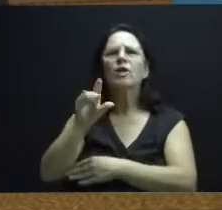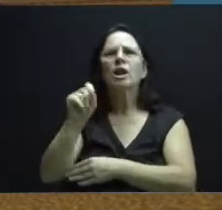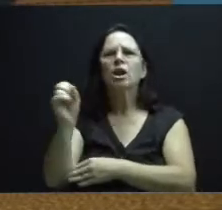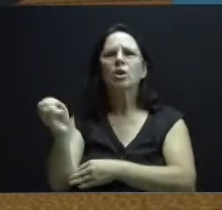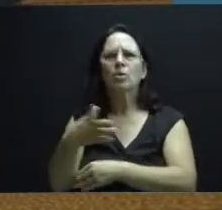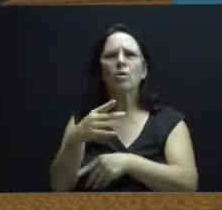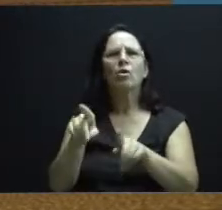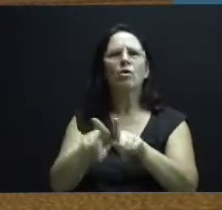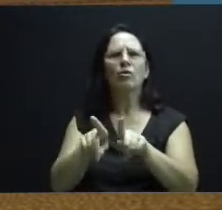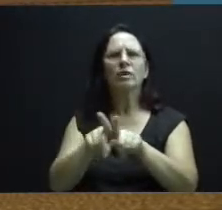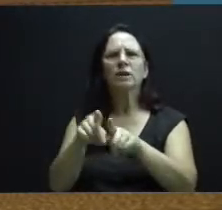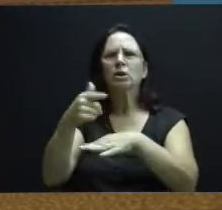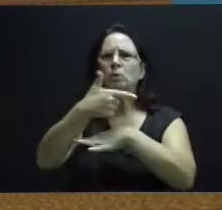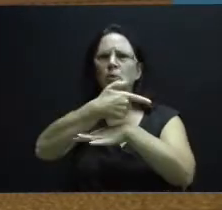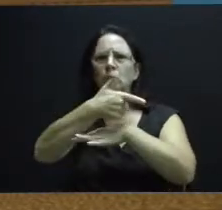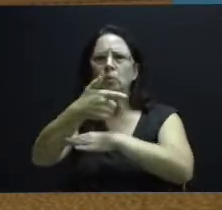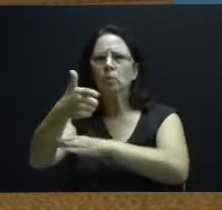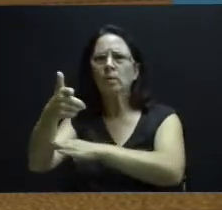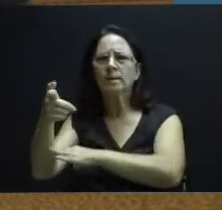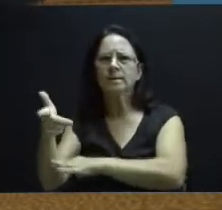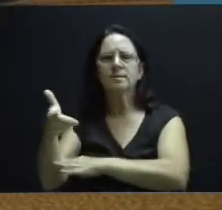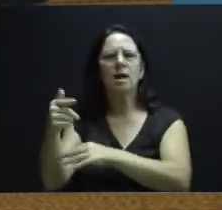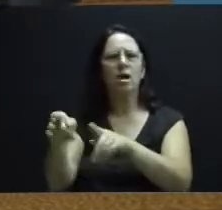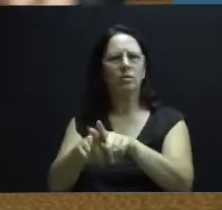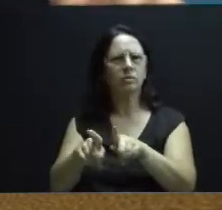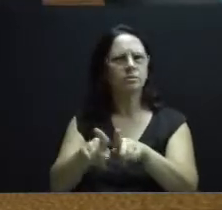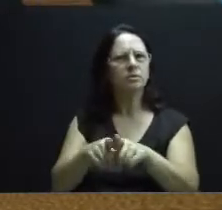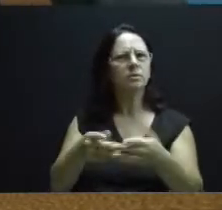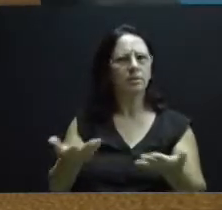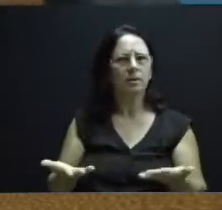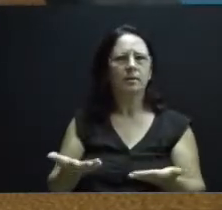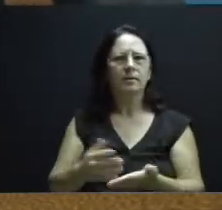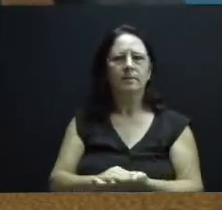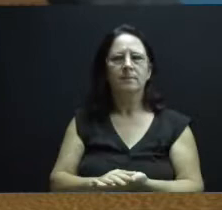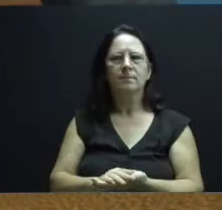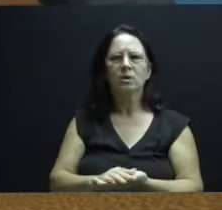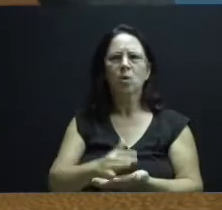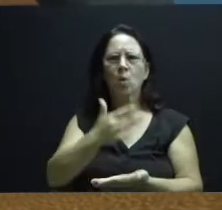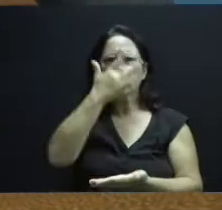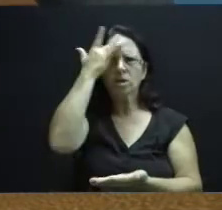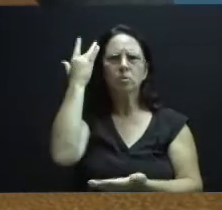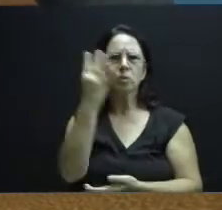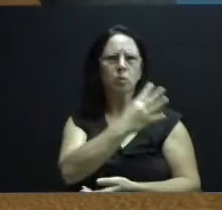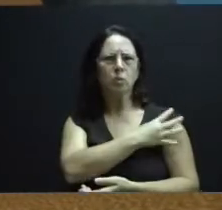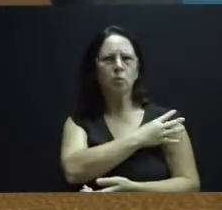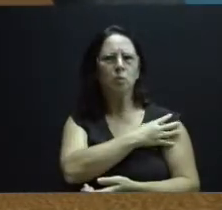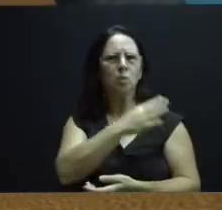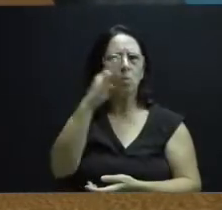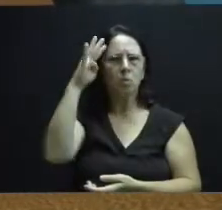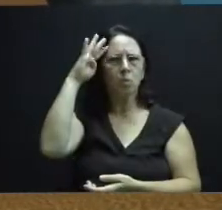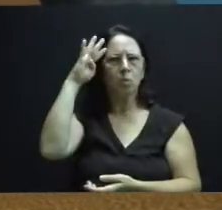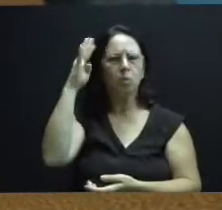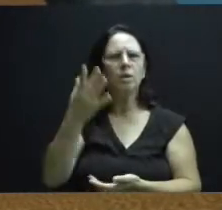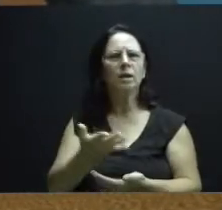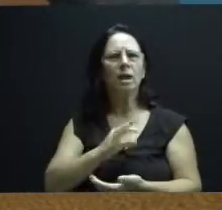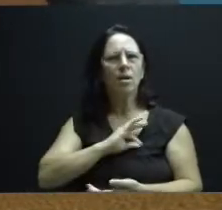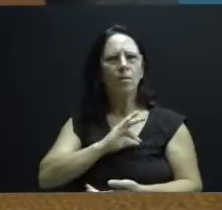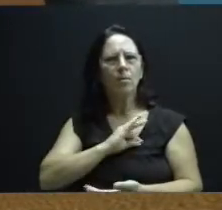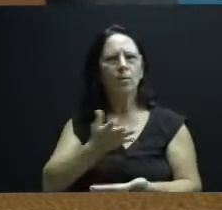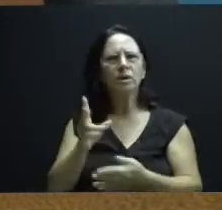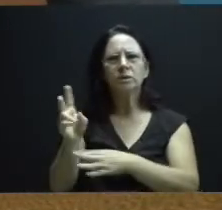terá só assalto tem roupa normal tem furto qualificado coloca para fazer patrulhamento nas imediações